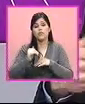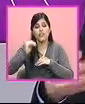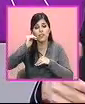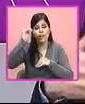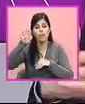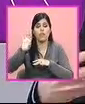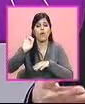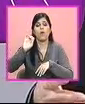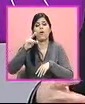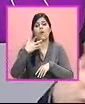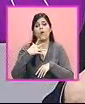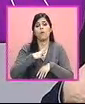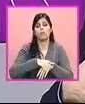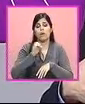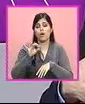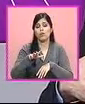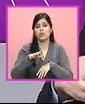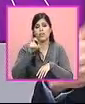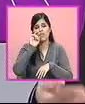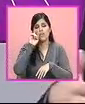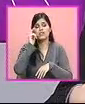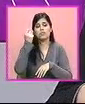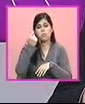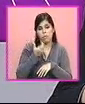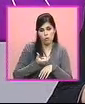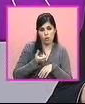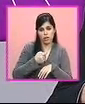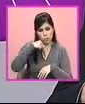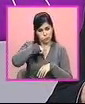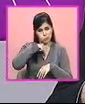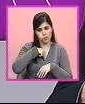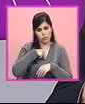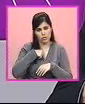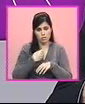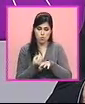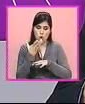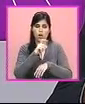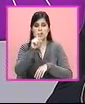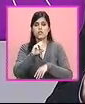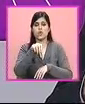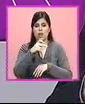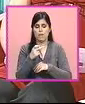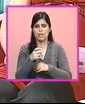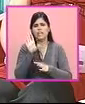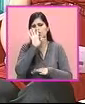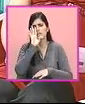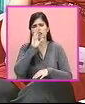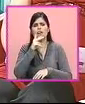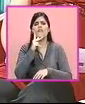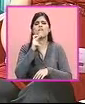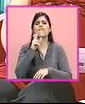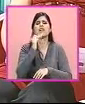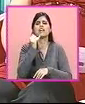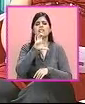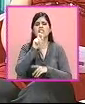das defesas da nossa imunidade natural, manifesta-se na forma de zona. Mas quem não tenha tido varicela na infância,